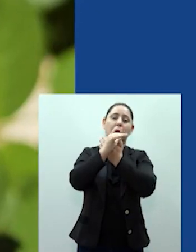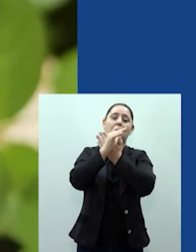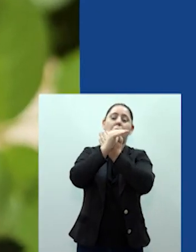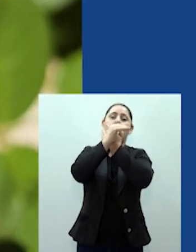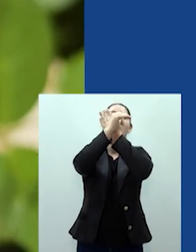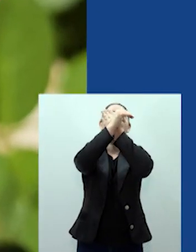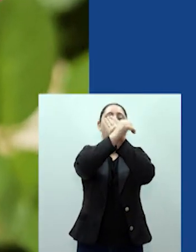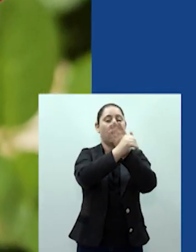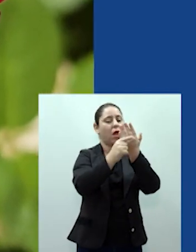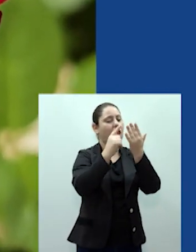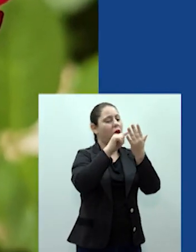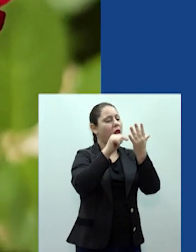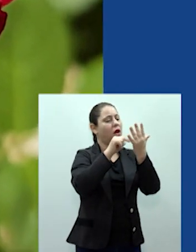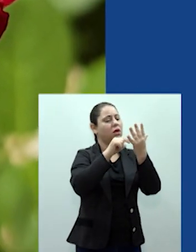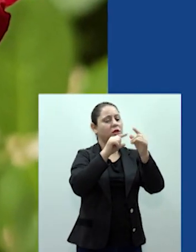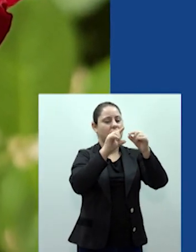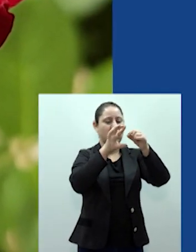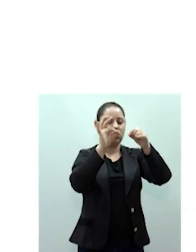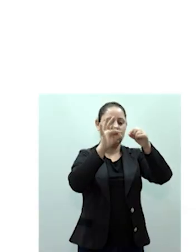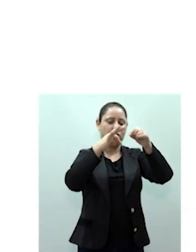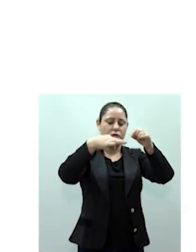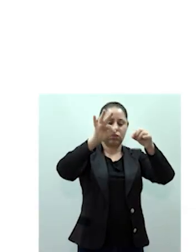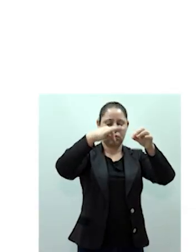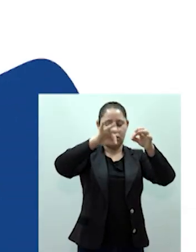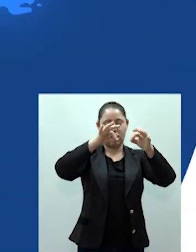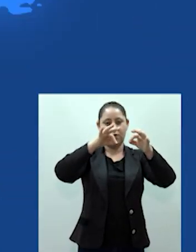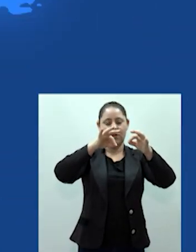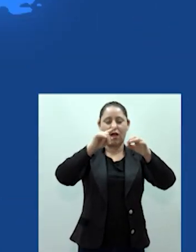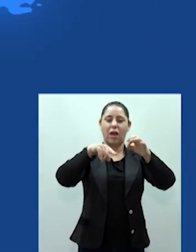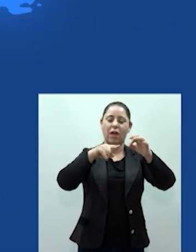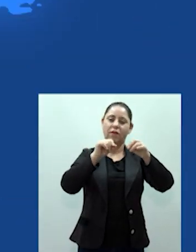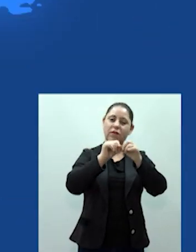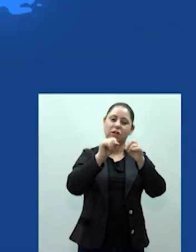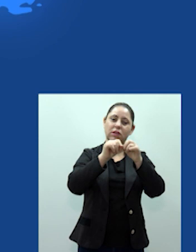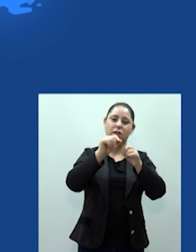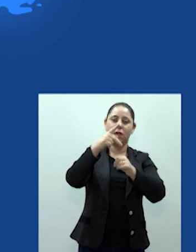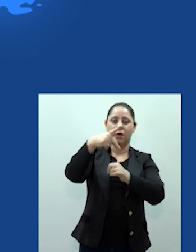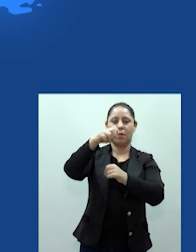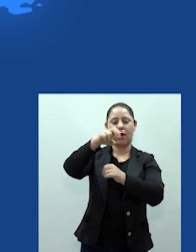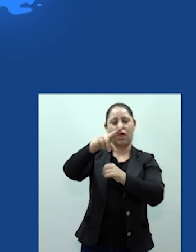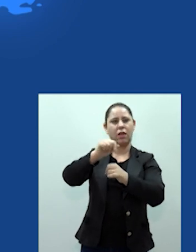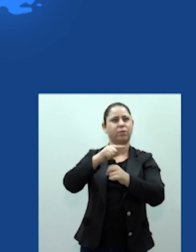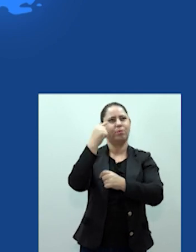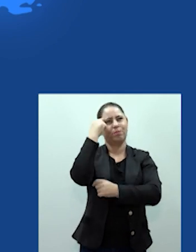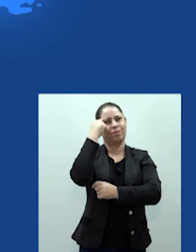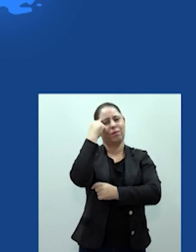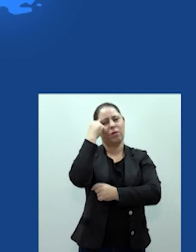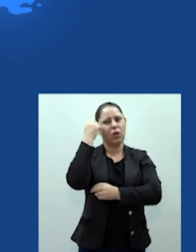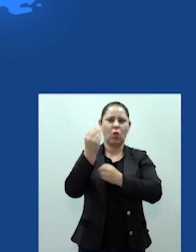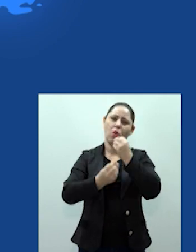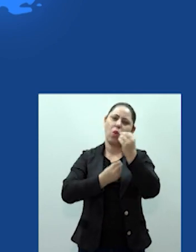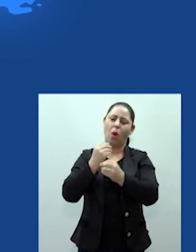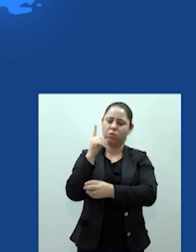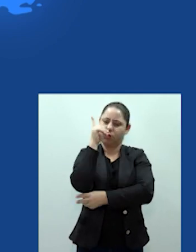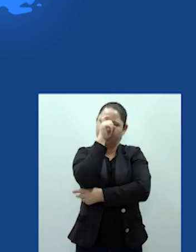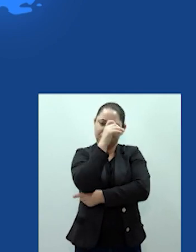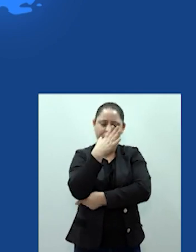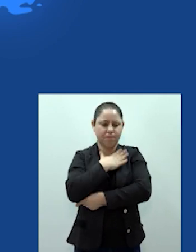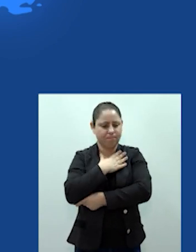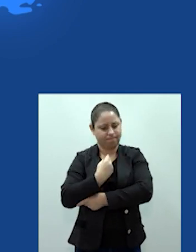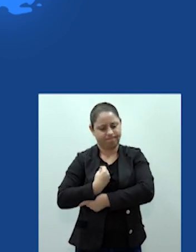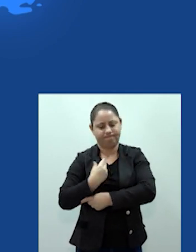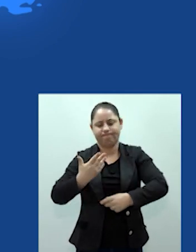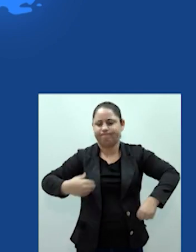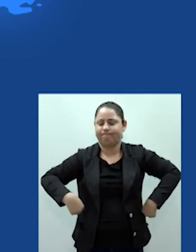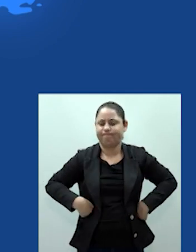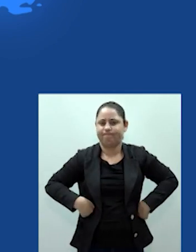borboleta, comecei a bordar em penas. Então, sempre que eu conseguia fazer alguma coisa, eu pensava, e agora? Como que eu posso dificultar a minha